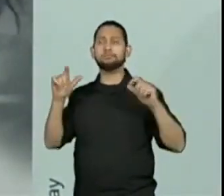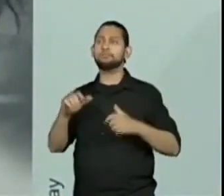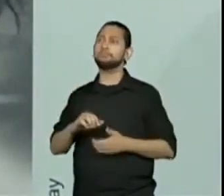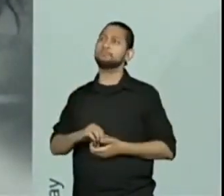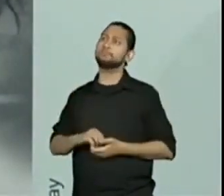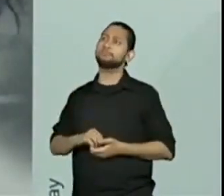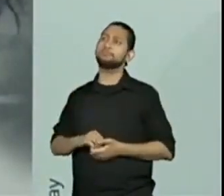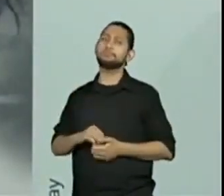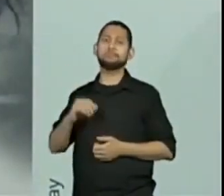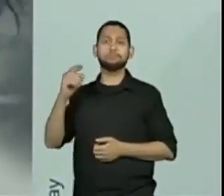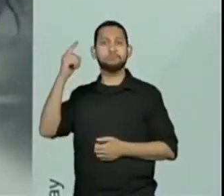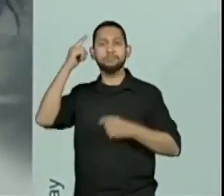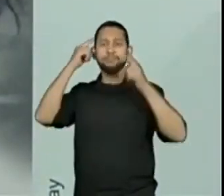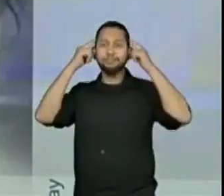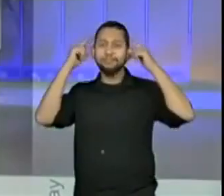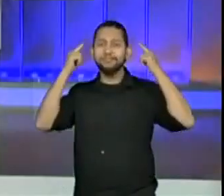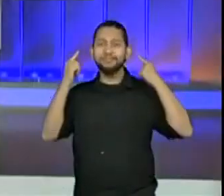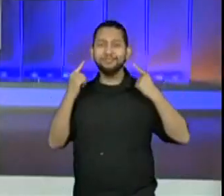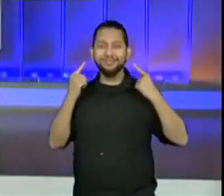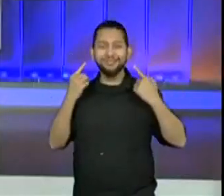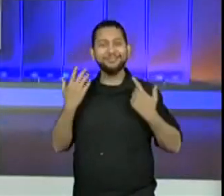Um rostinho lindo.